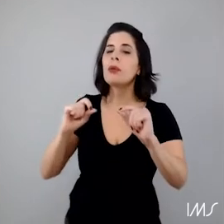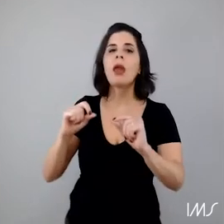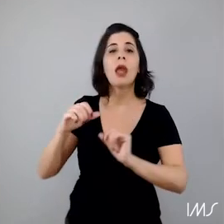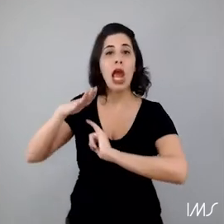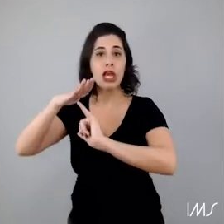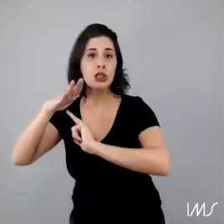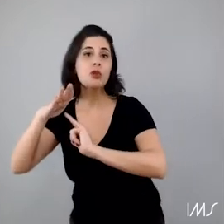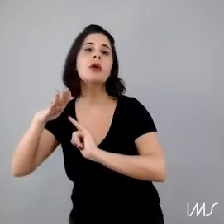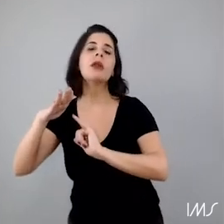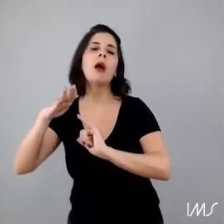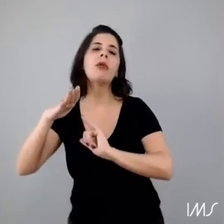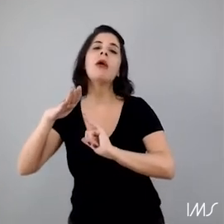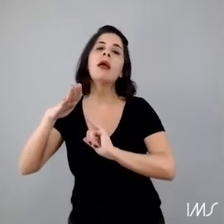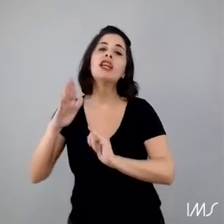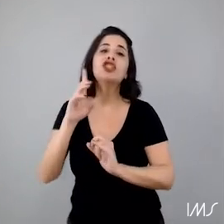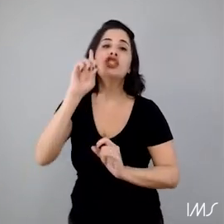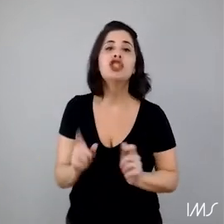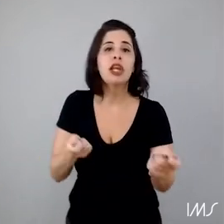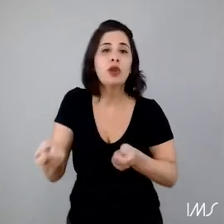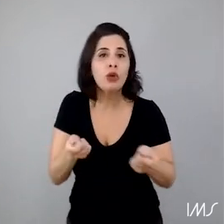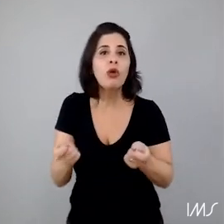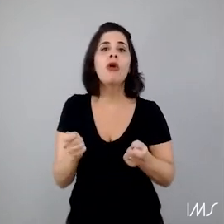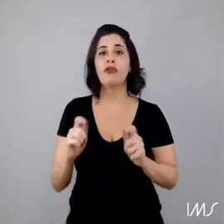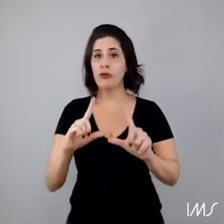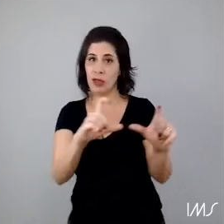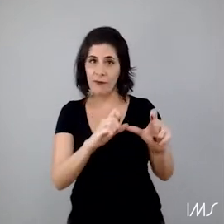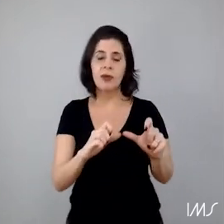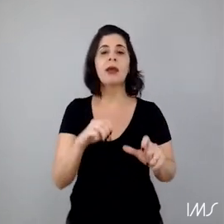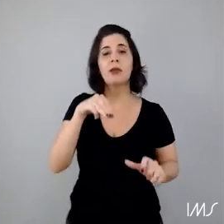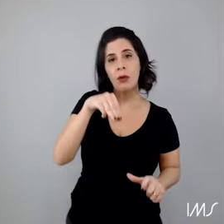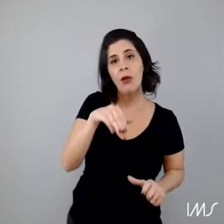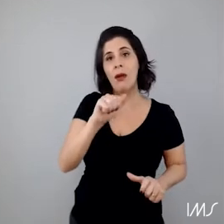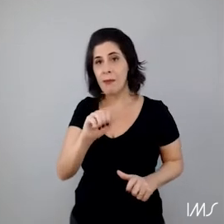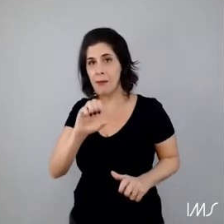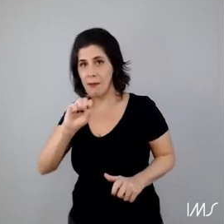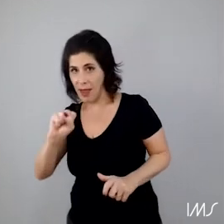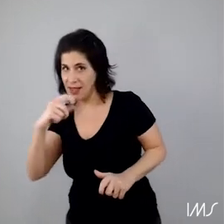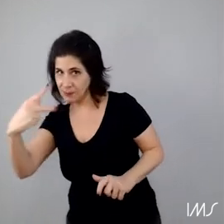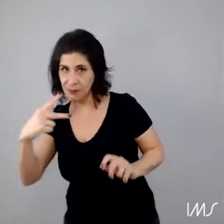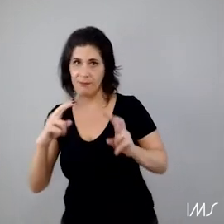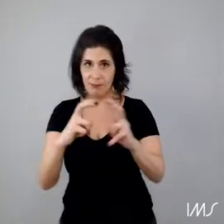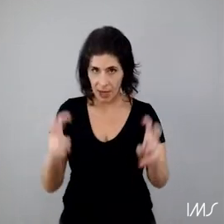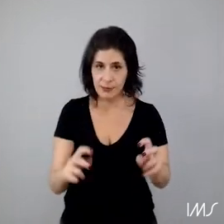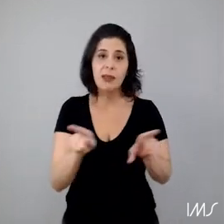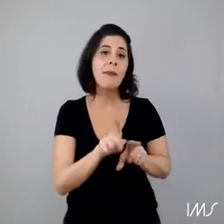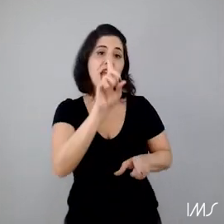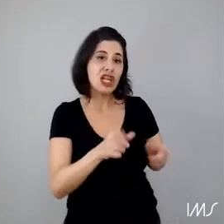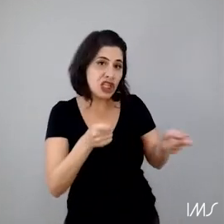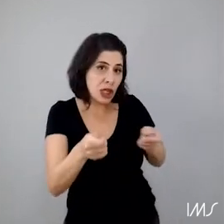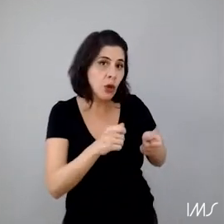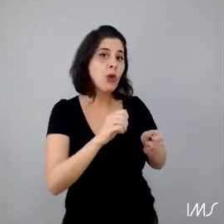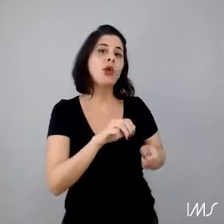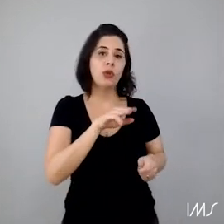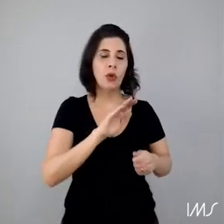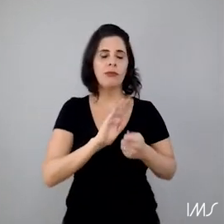tendo sido diretor do Departamento de Fotografia do Museu de Arte de São Paulo, MASP, depois diretor do Museu da Imagem e do